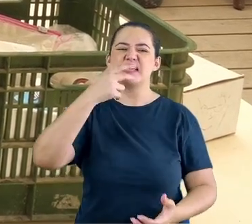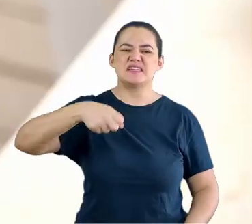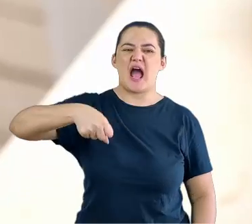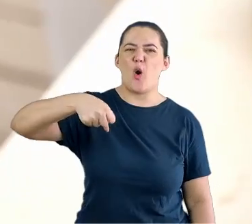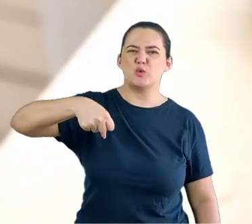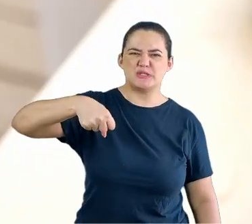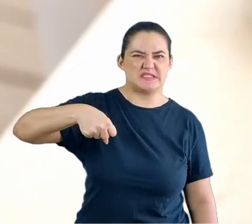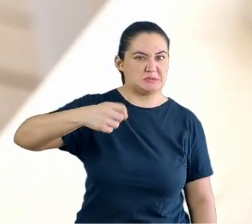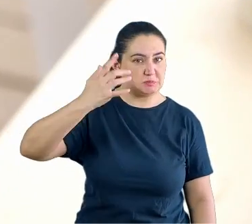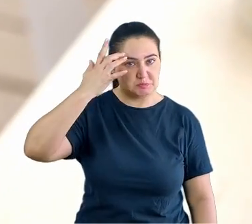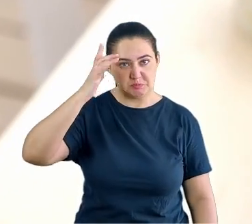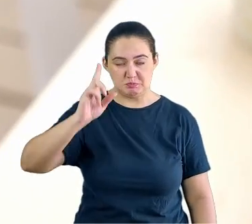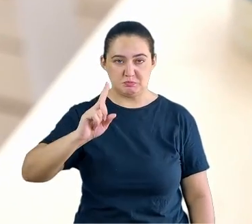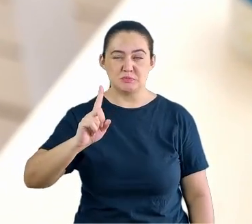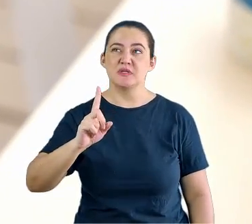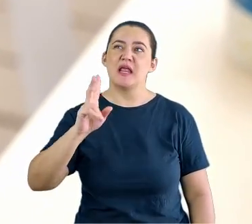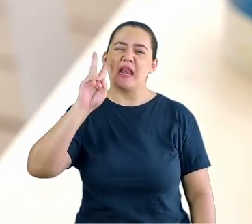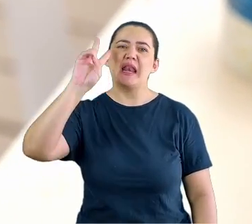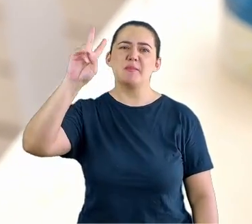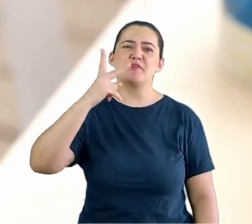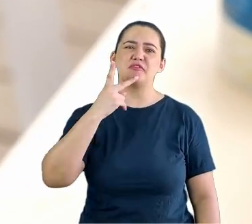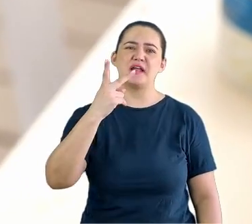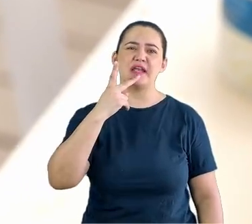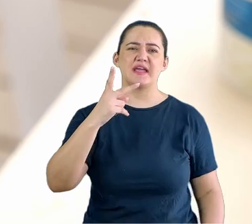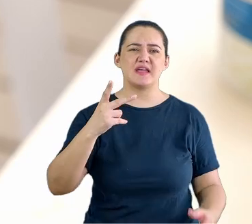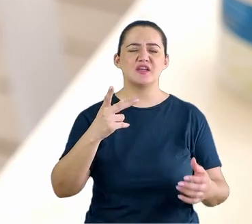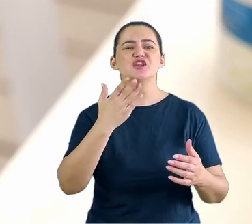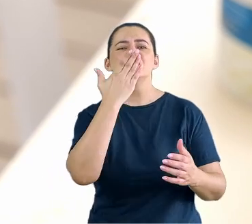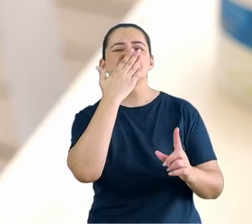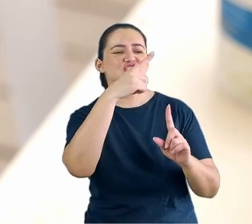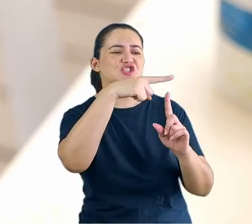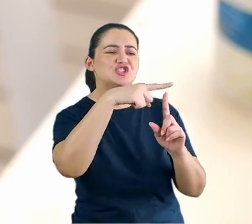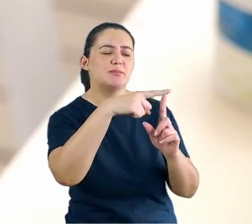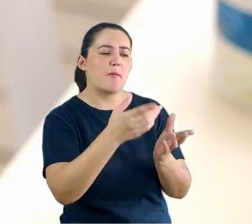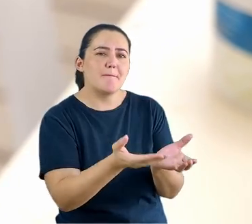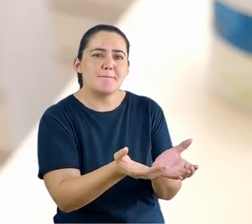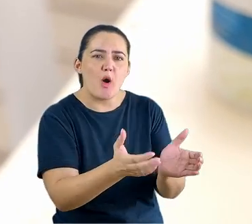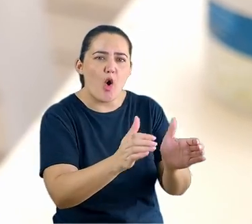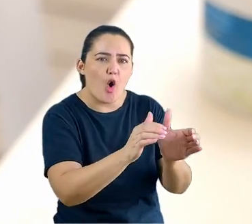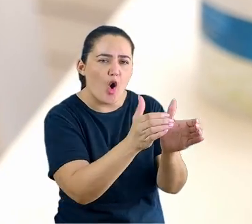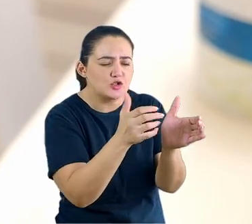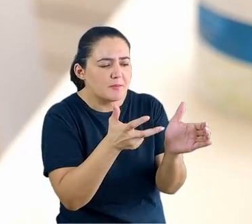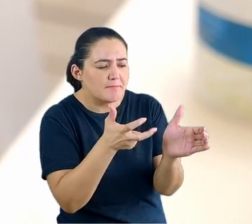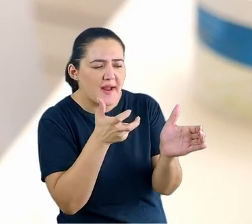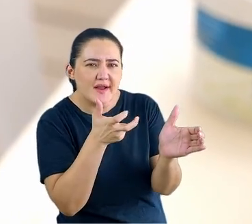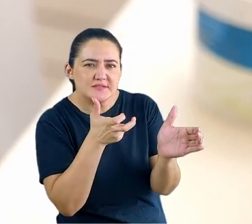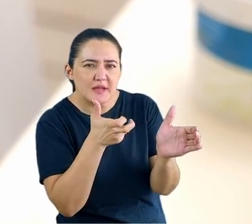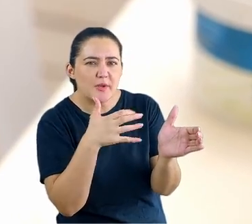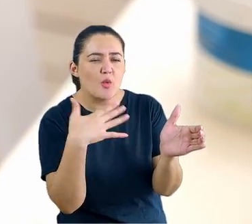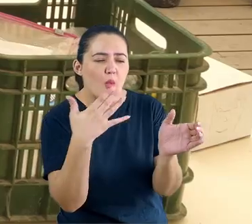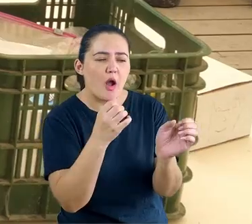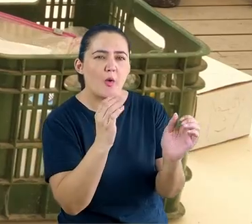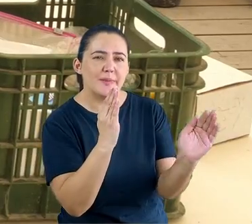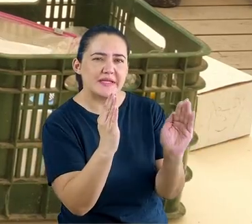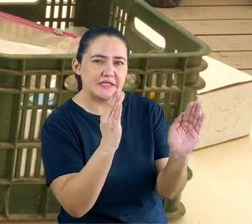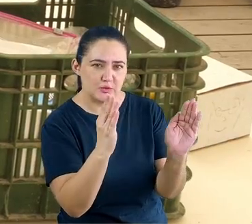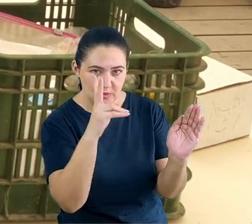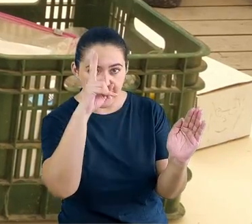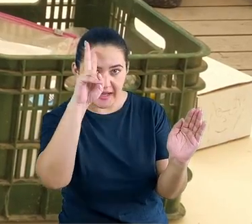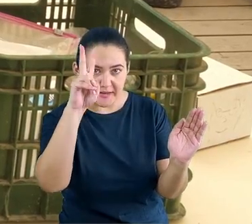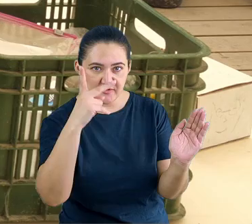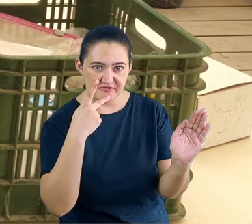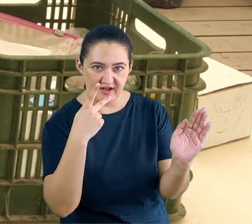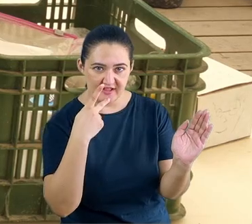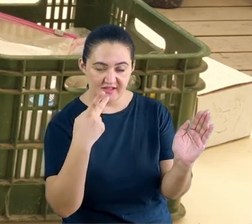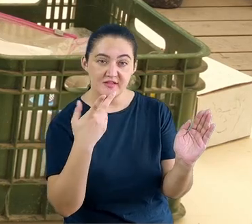acerca das características de uma cerâmica, de um pote, que me ajudam a identificar aproximadamente a época